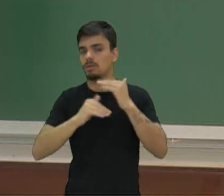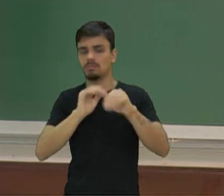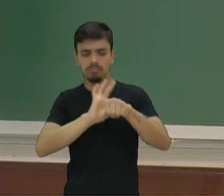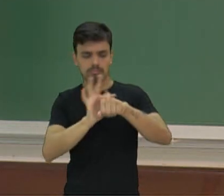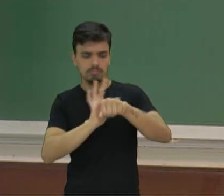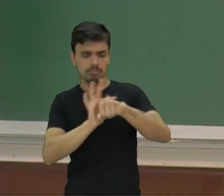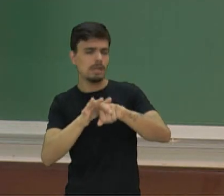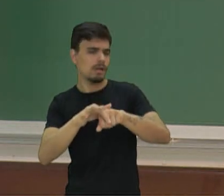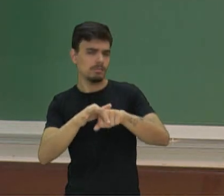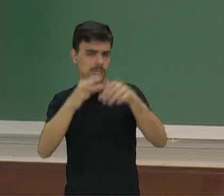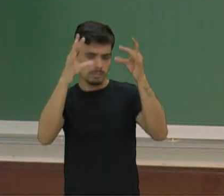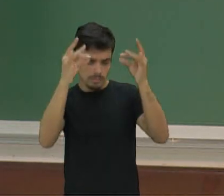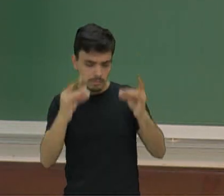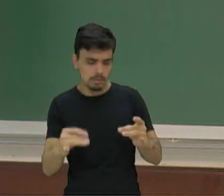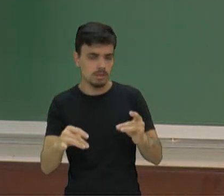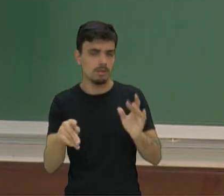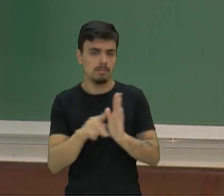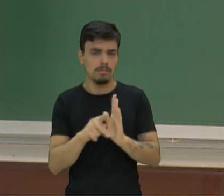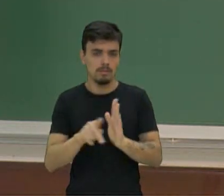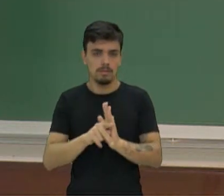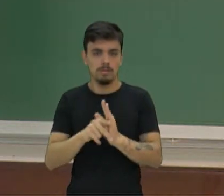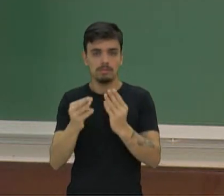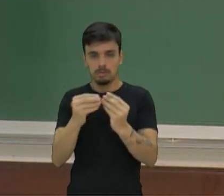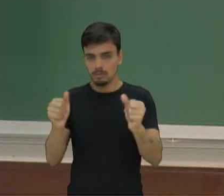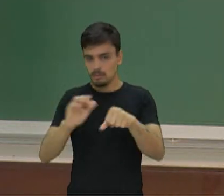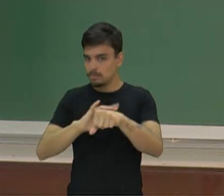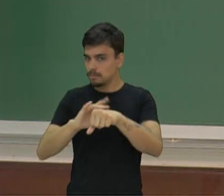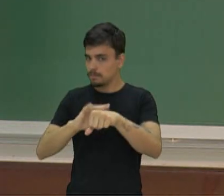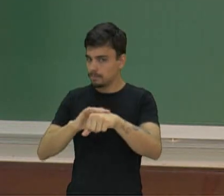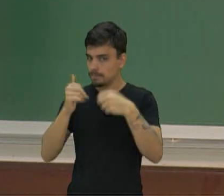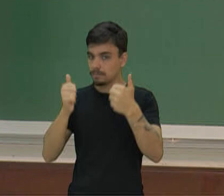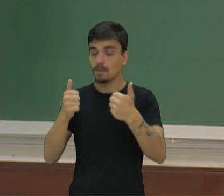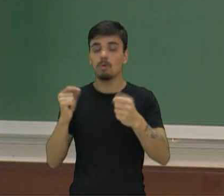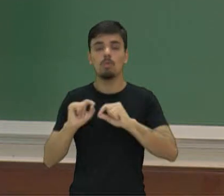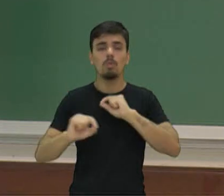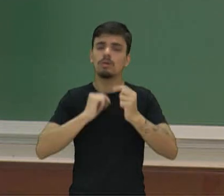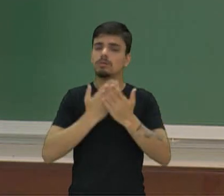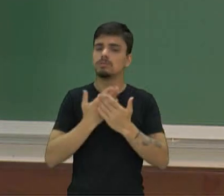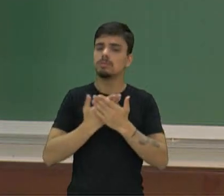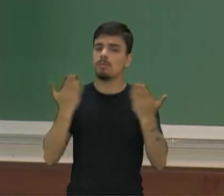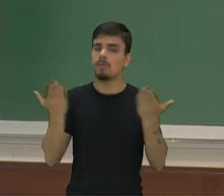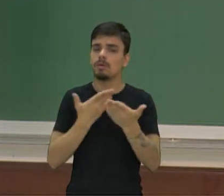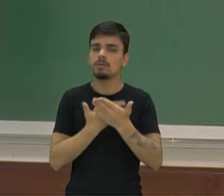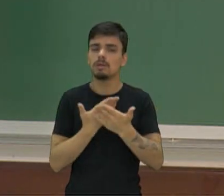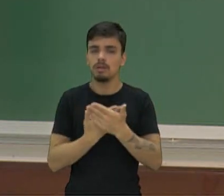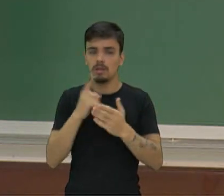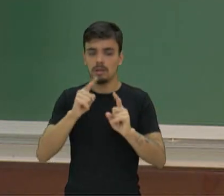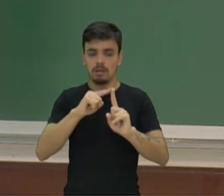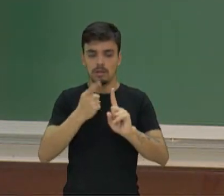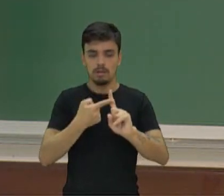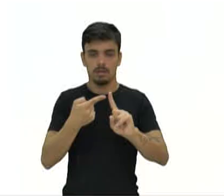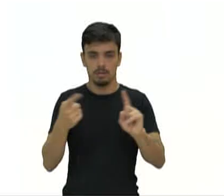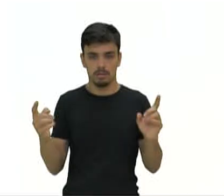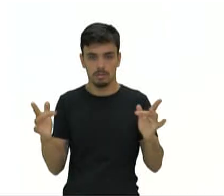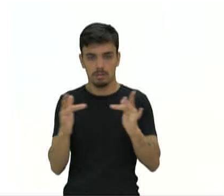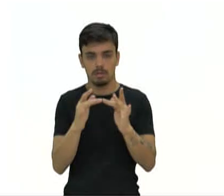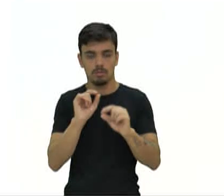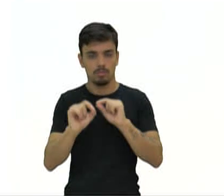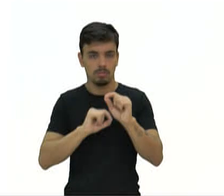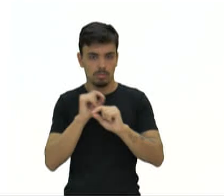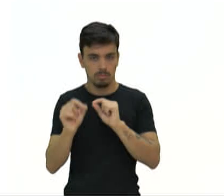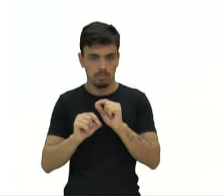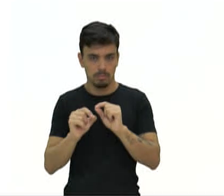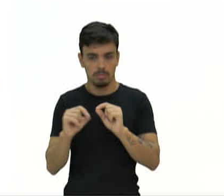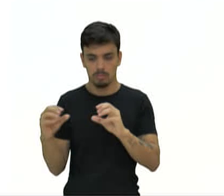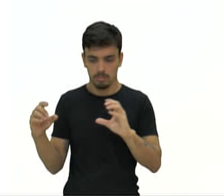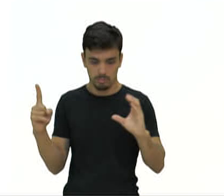ali para a cura de doenças. O que vimos na aula de hoje? A gravidez corresponde ao período do óvulo